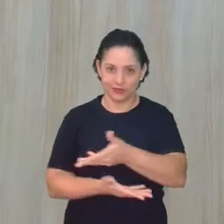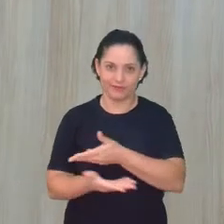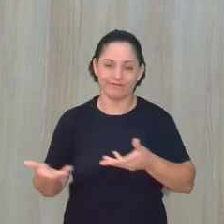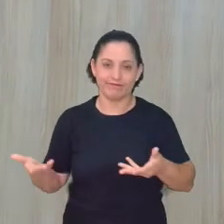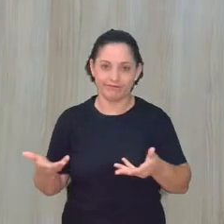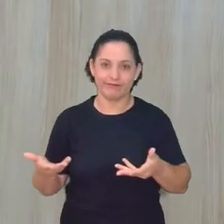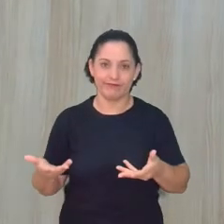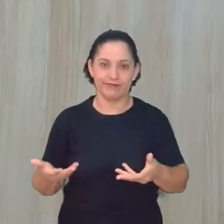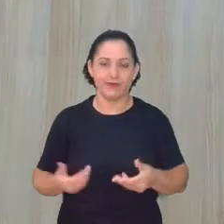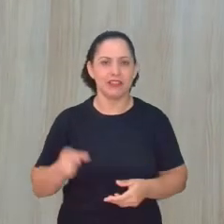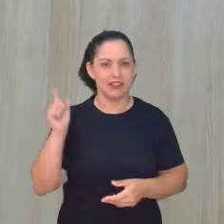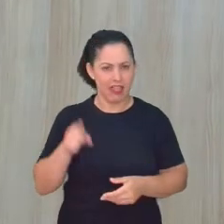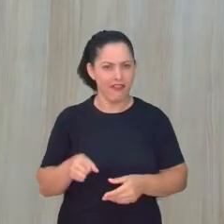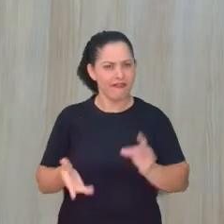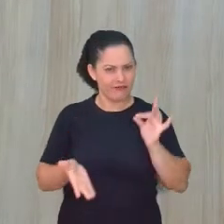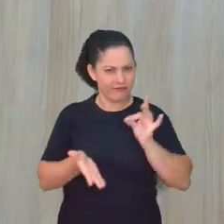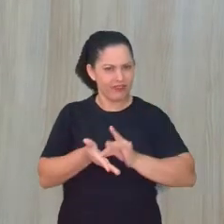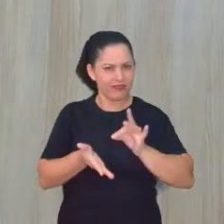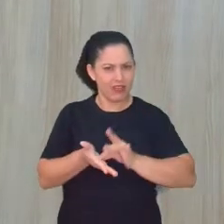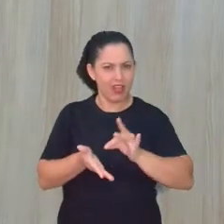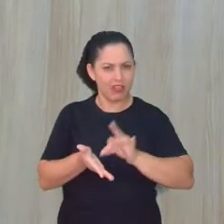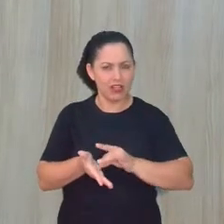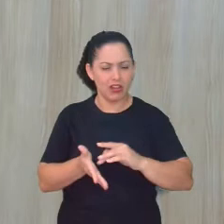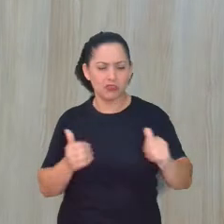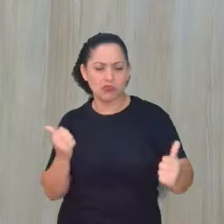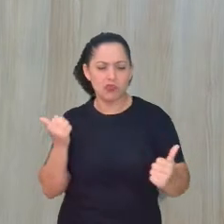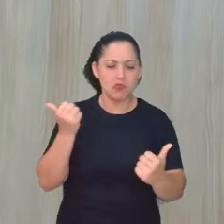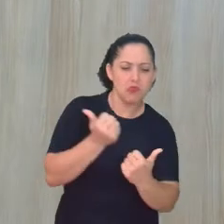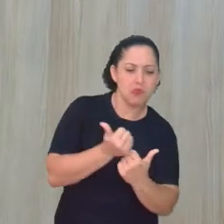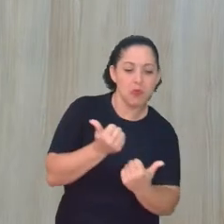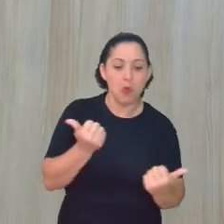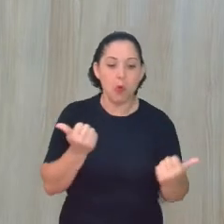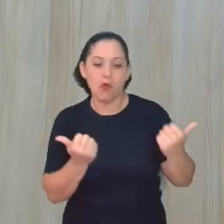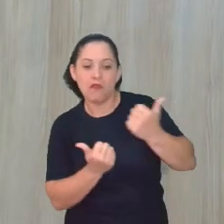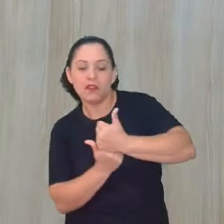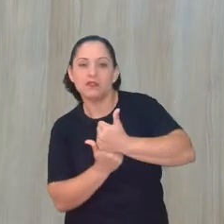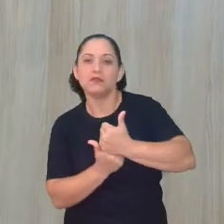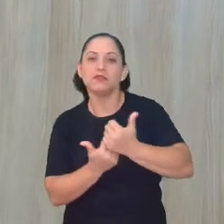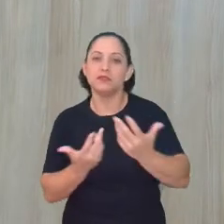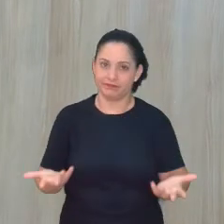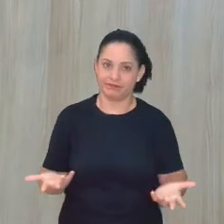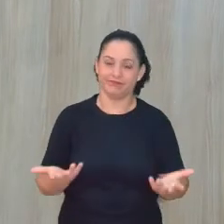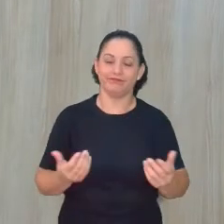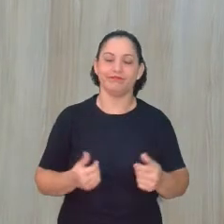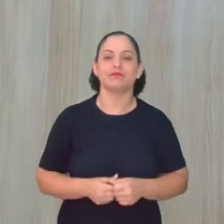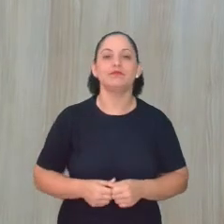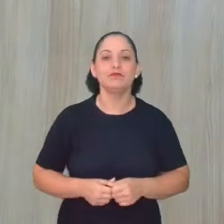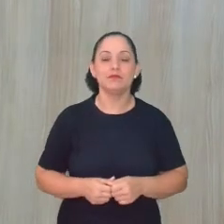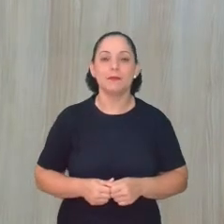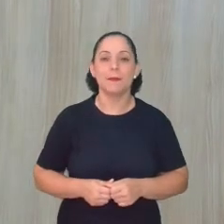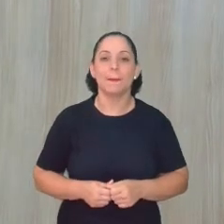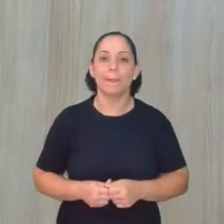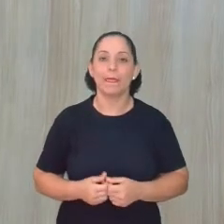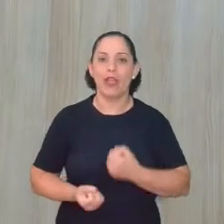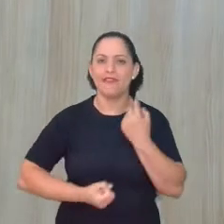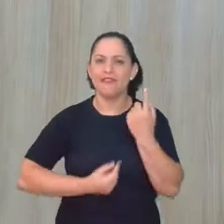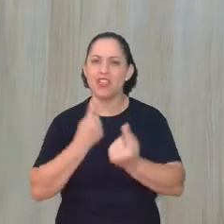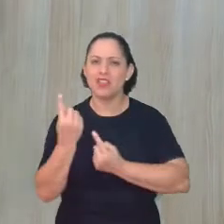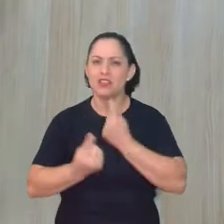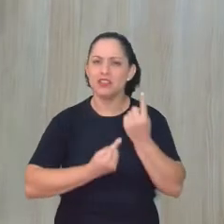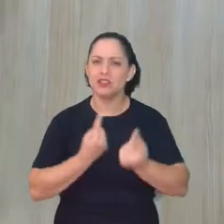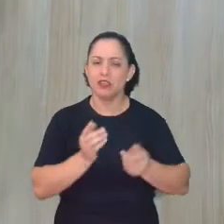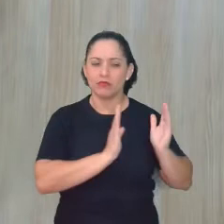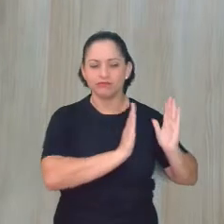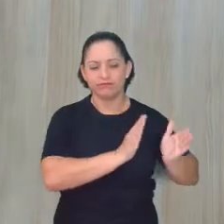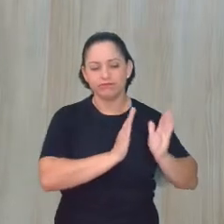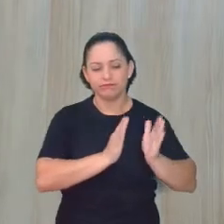grandezas elas são realmente, diretamente ou inversamente proporcionais. tá bom? Às vezes a gente pode ter uma sequência, como